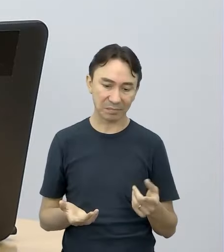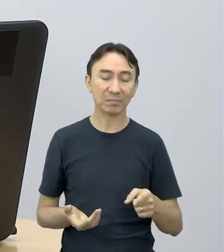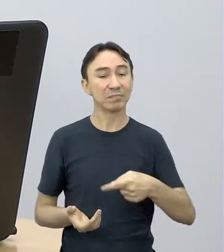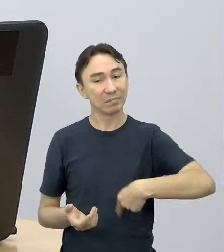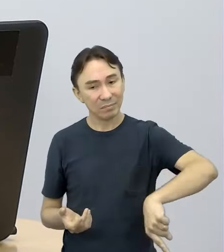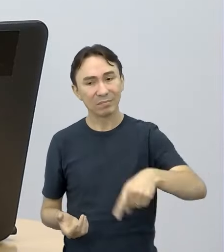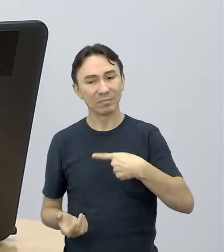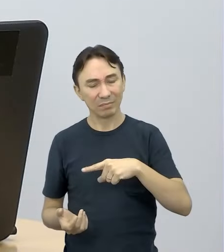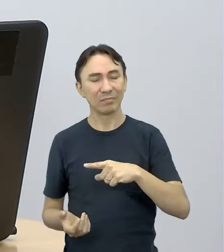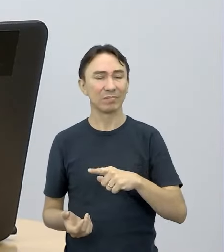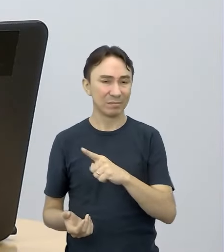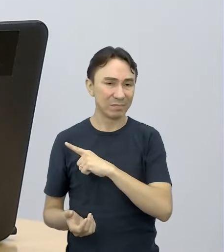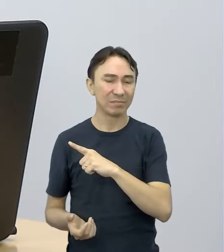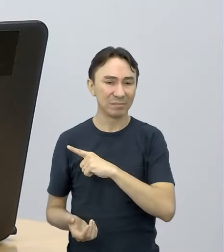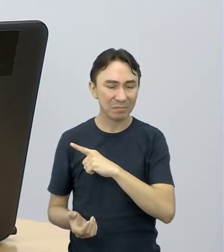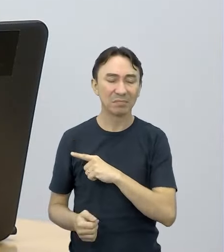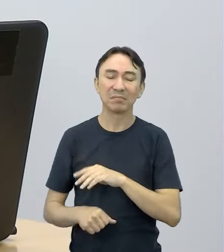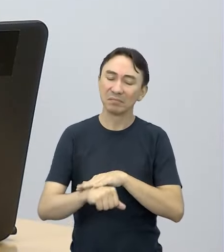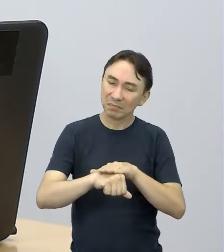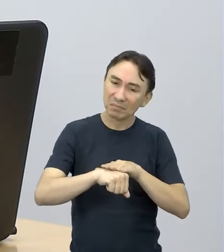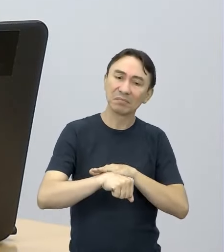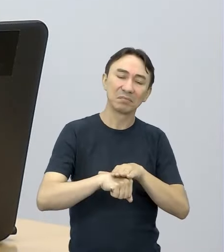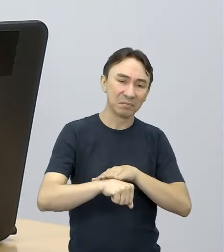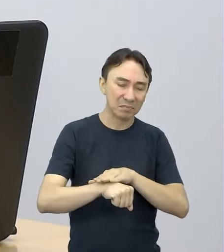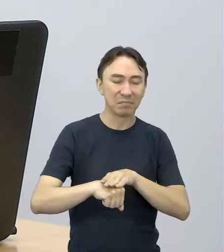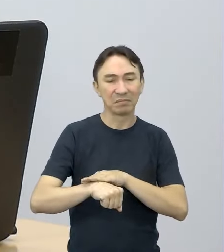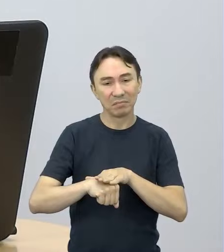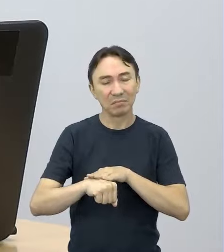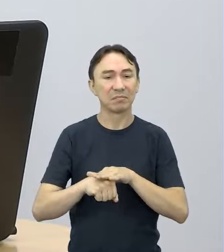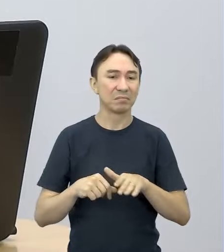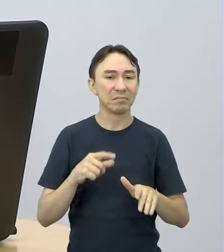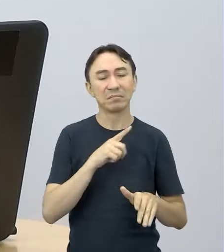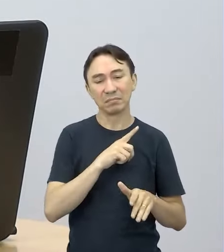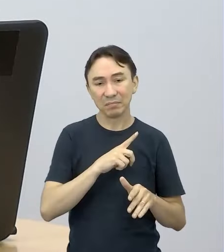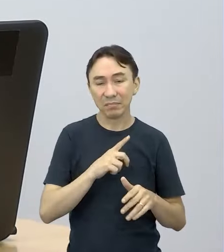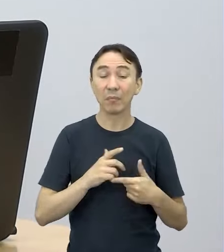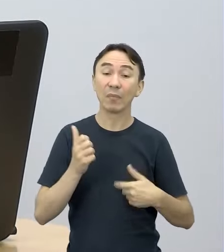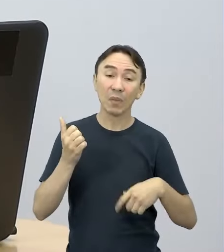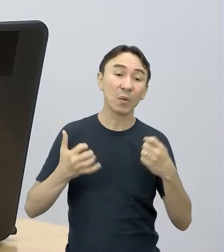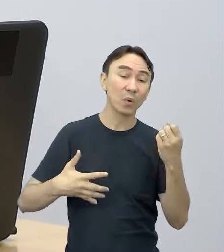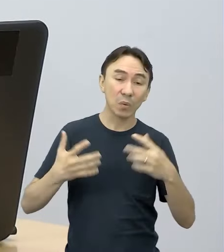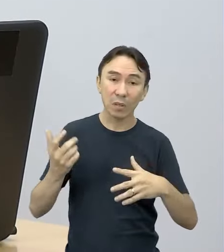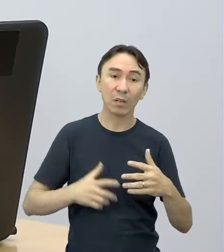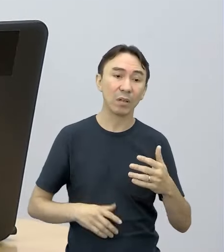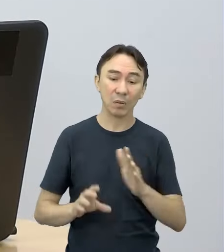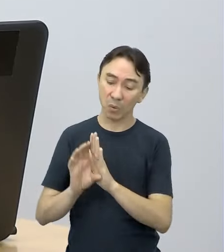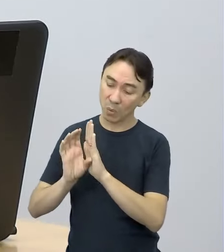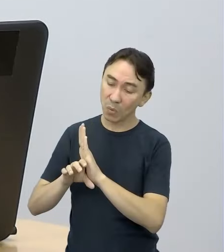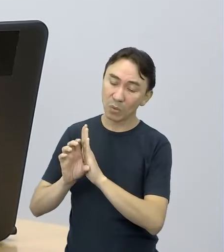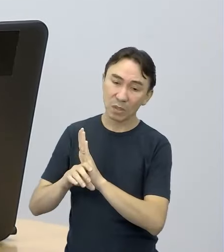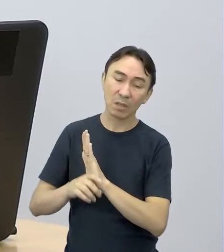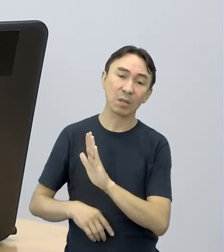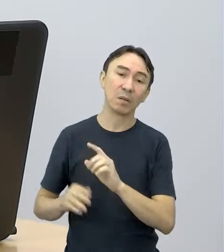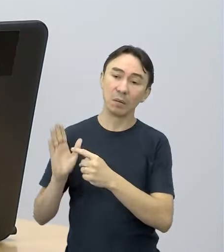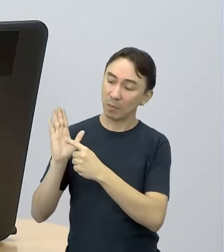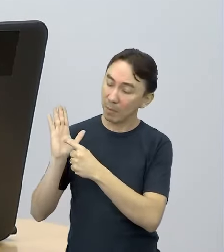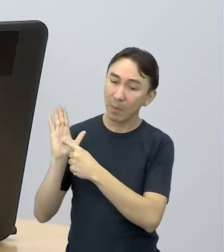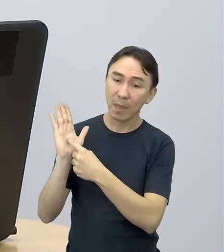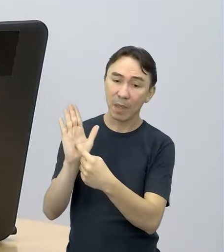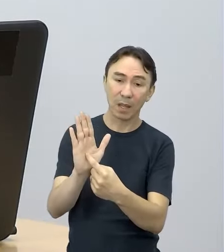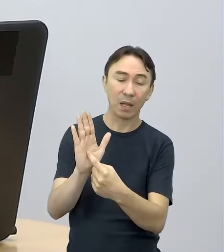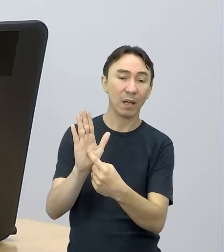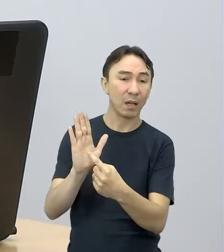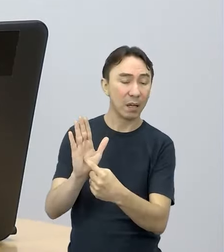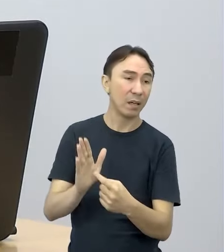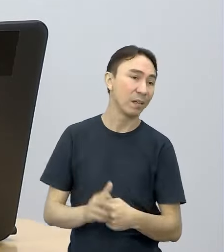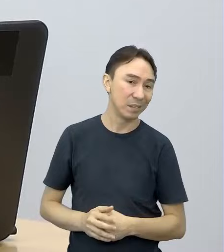esse componente, né, falando sobre a apresentação desses conceitos, né, e de como, né, quando a gente está falando